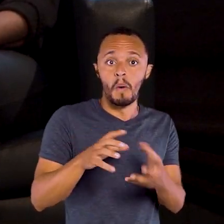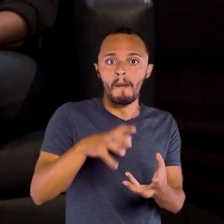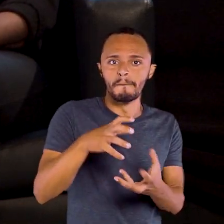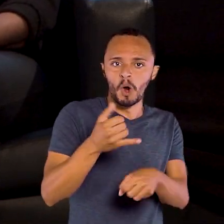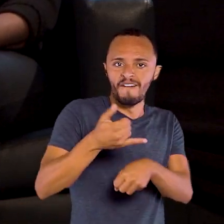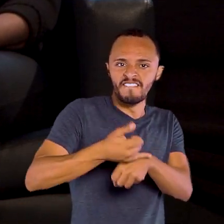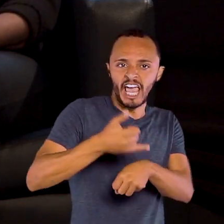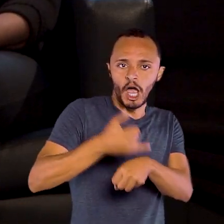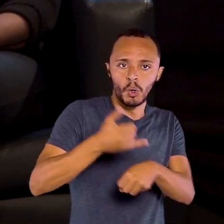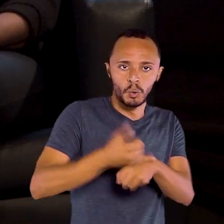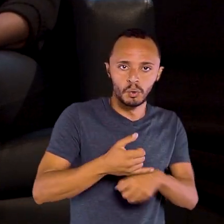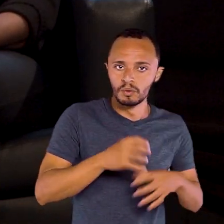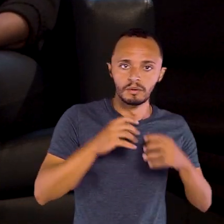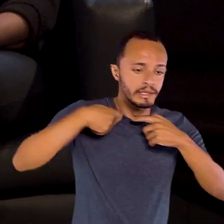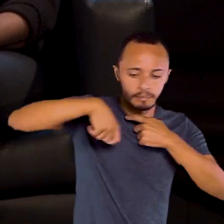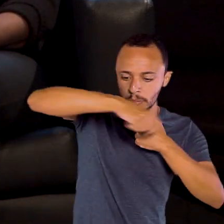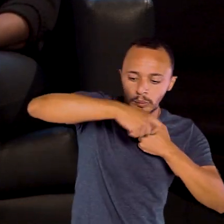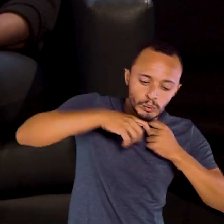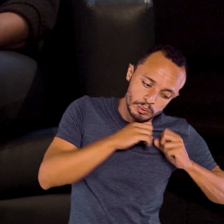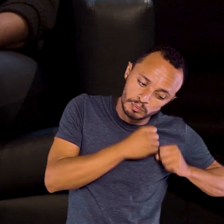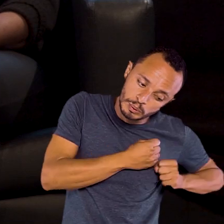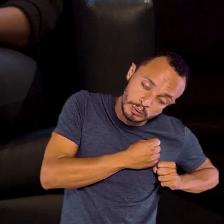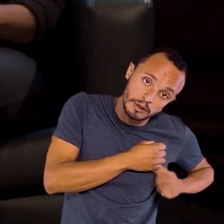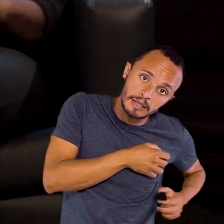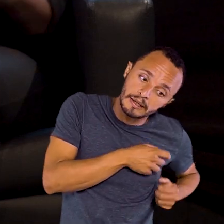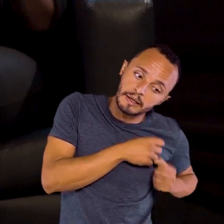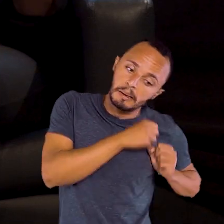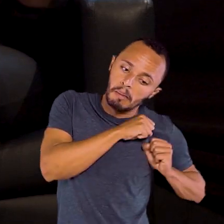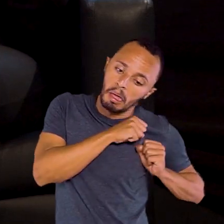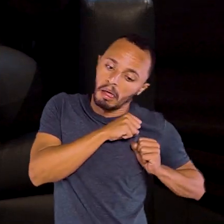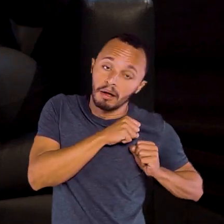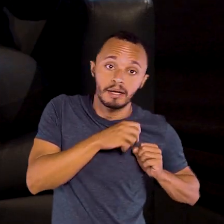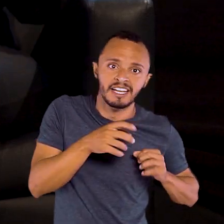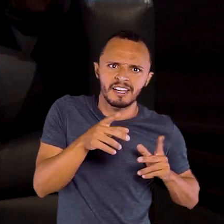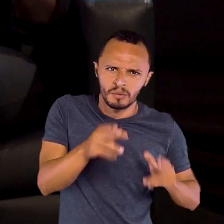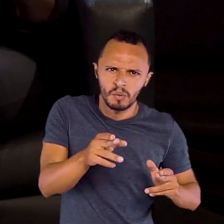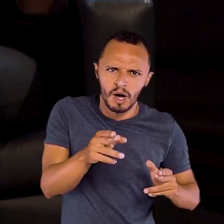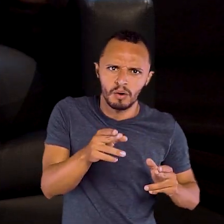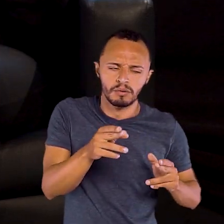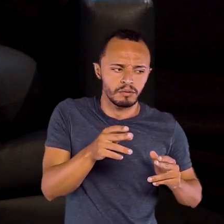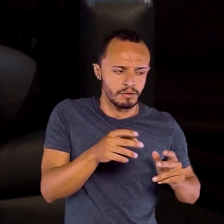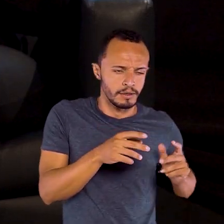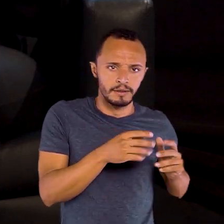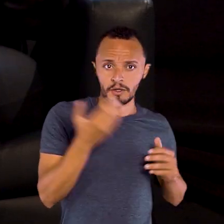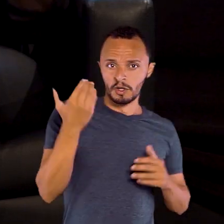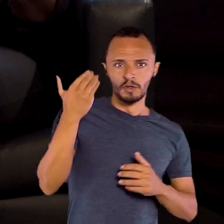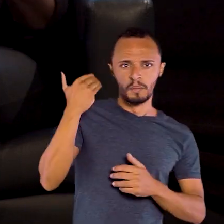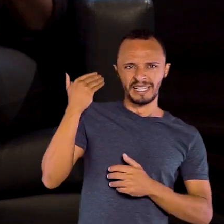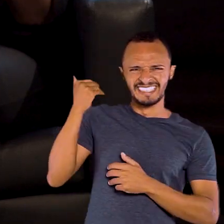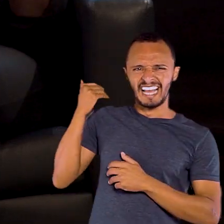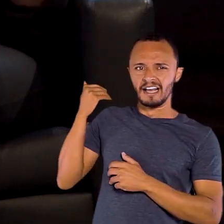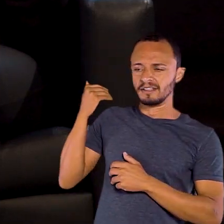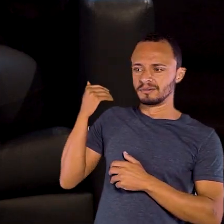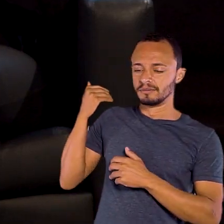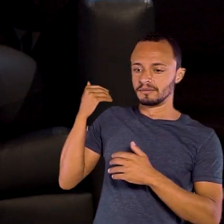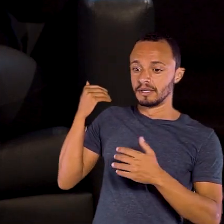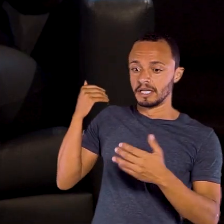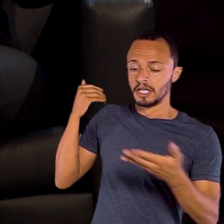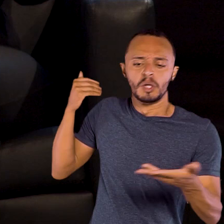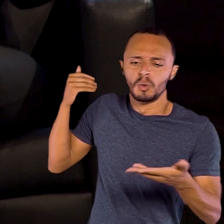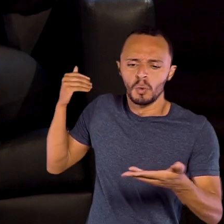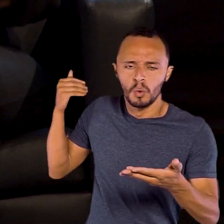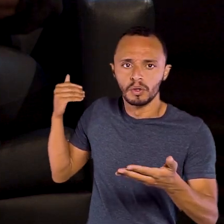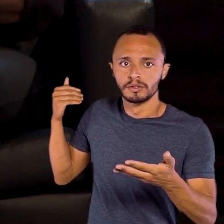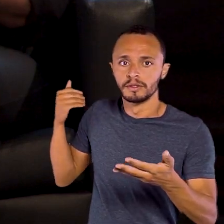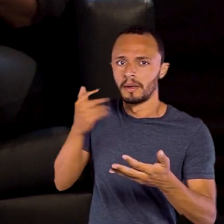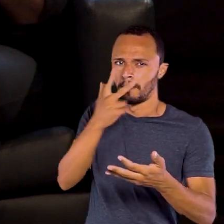é muito difícil de superar. Às vezes, isso passa de gerações, né? Esse sentimento de gratidão, esse sentimento